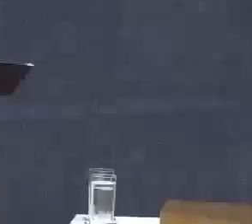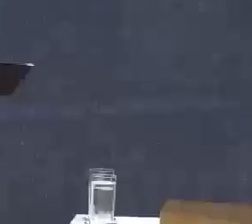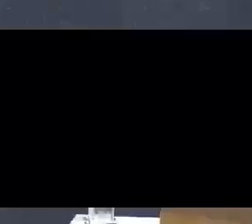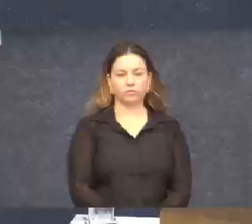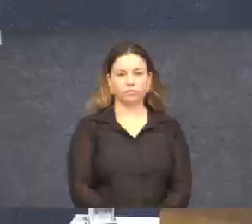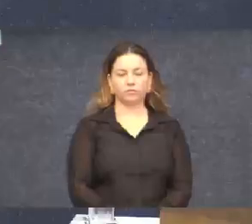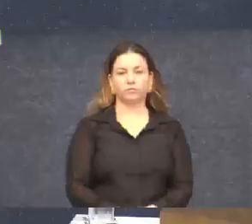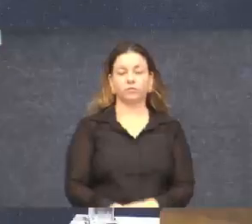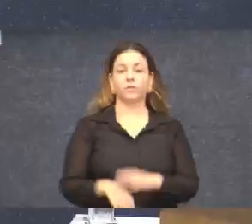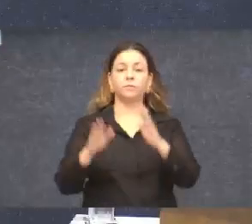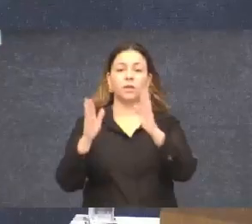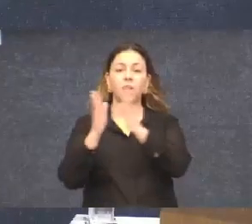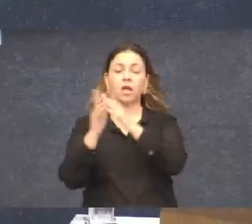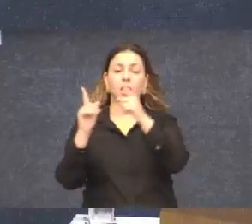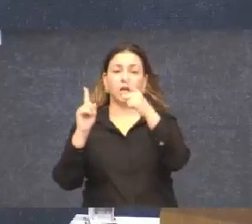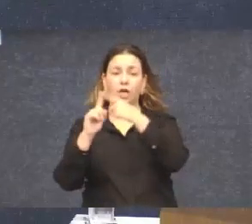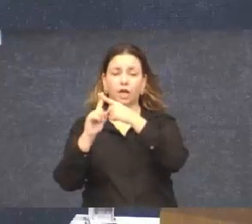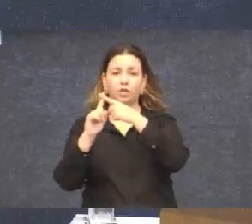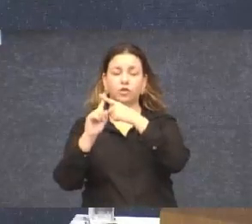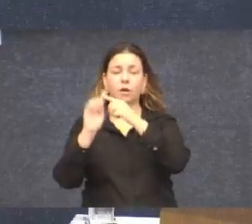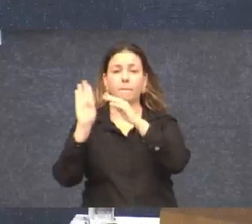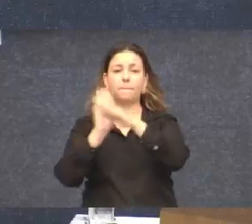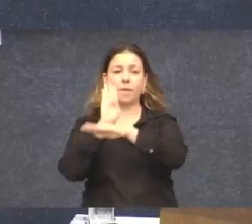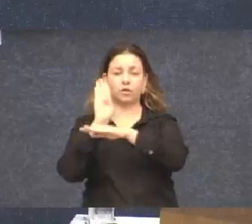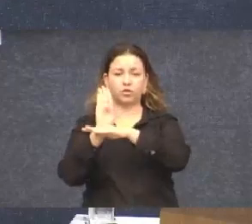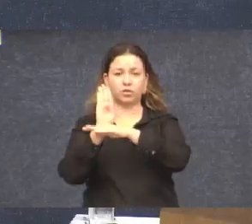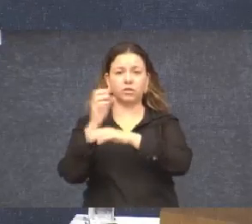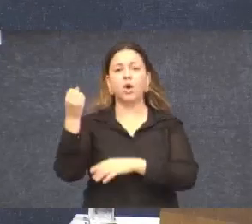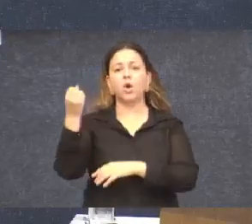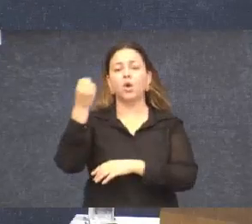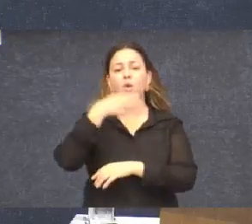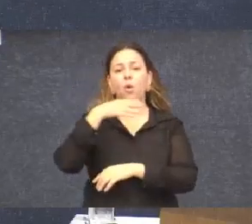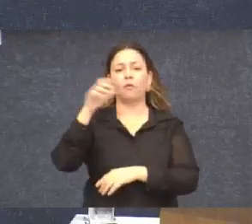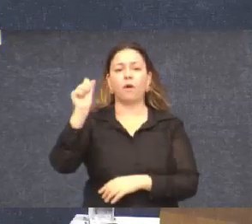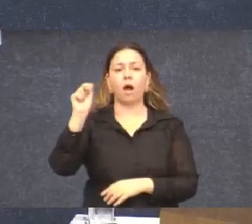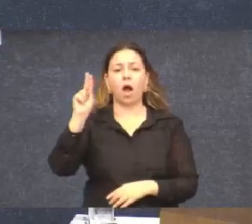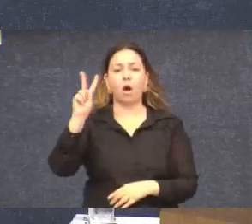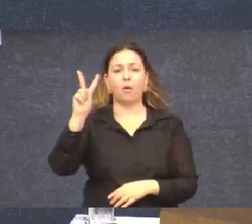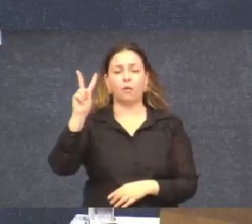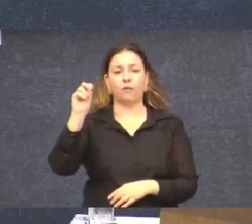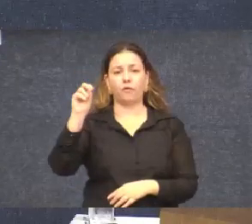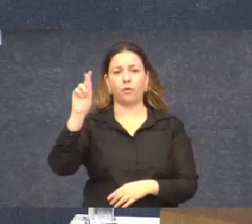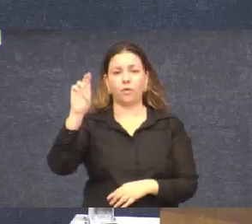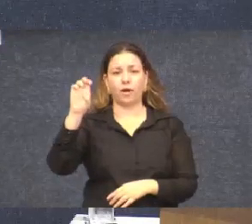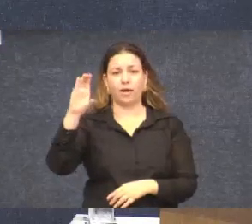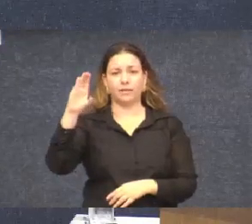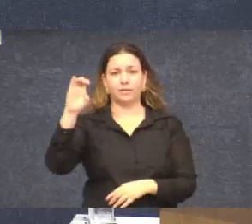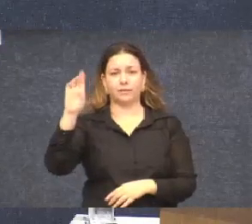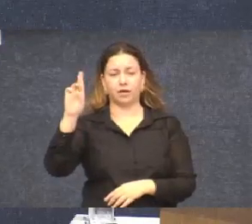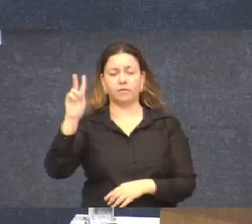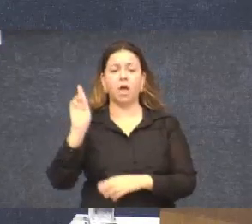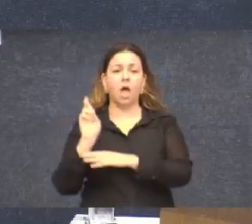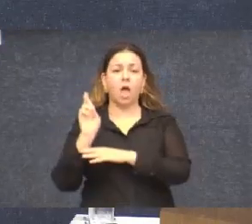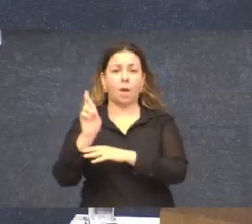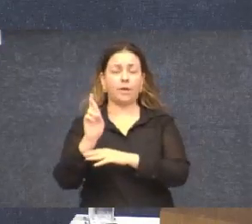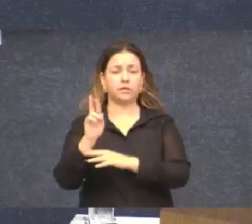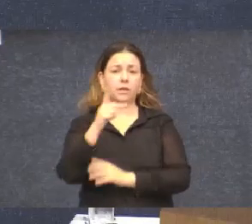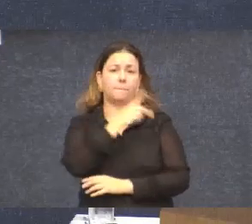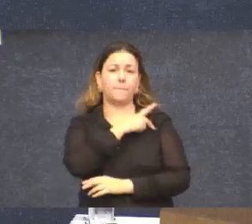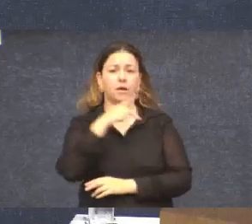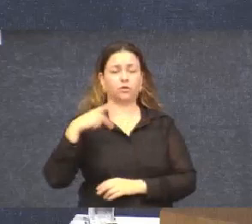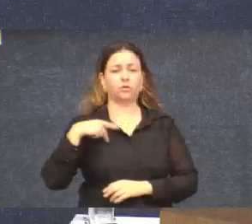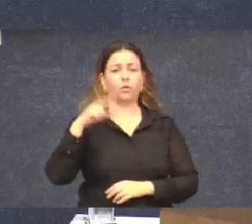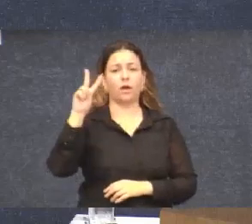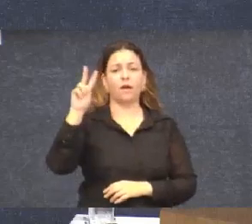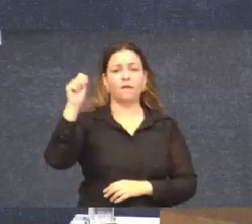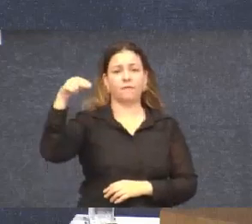te Igreja fortaleceu. Batista Novo Alvorecer, é sobre ser abrigo e também ter morado em outros corações. Wanda Maria. E